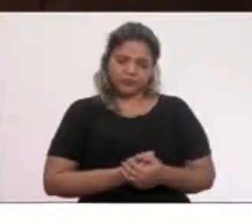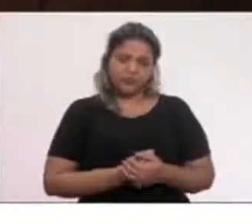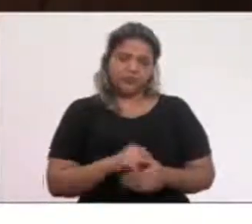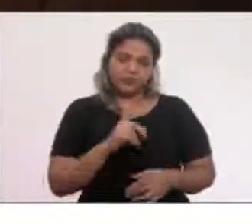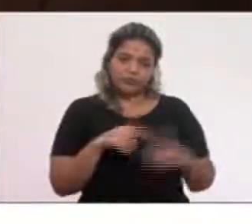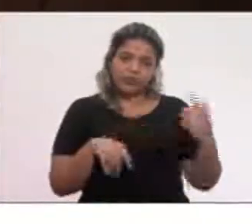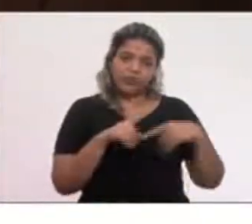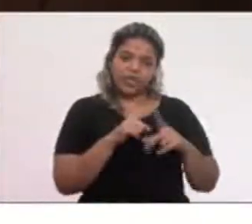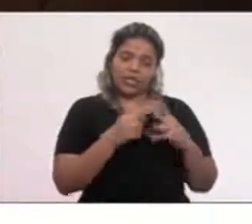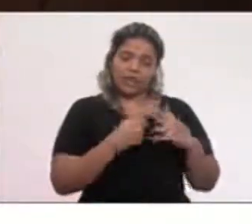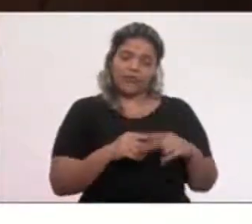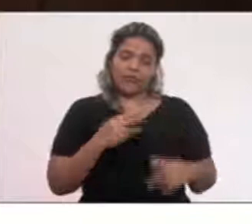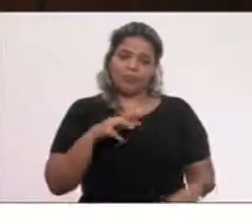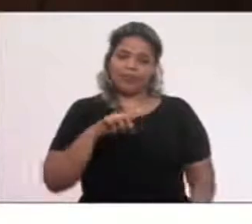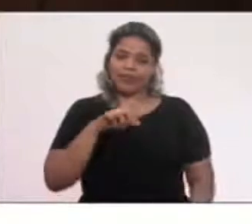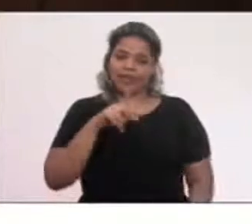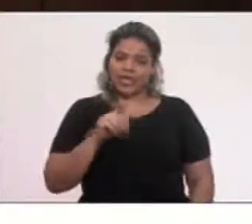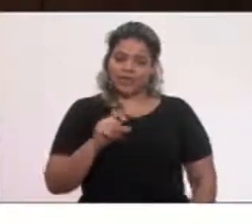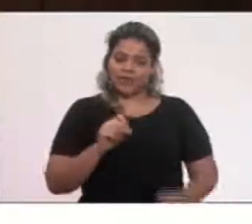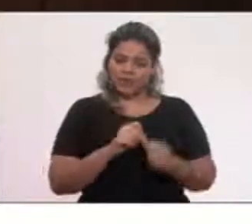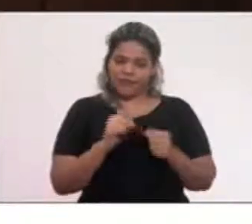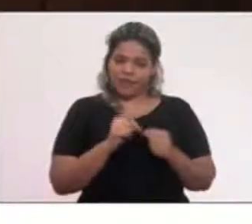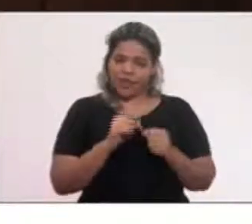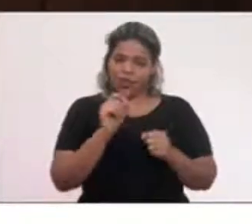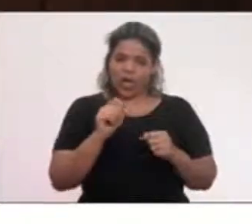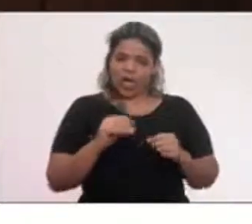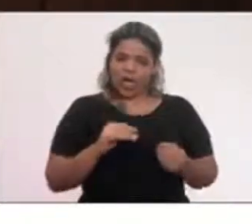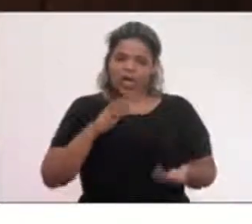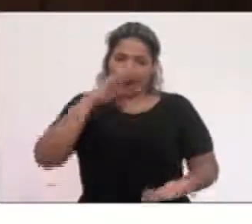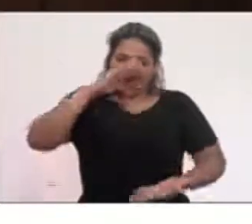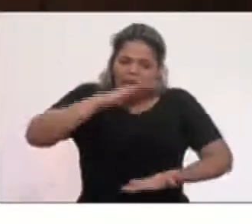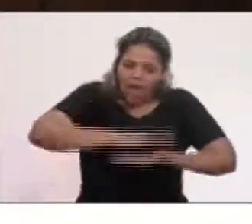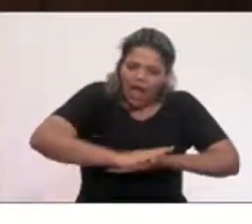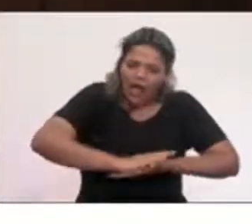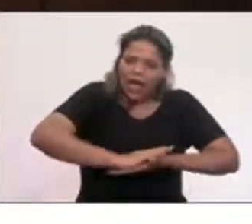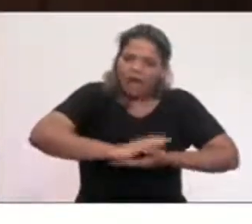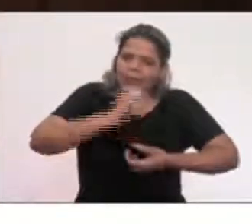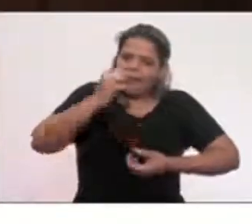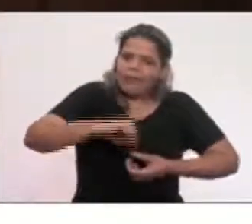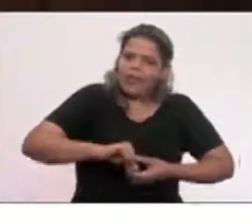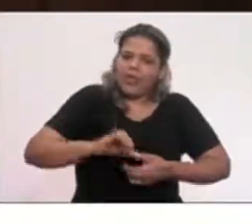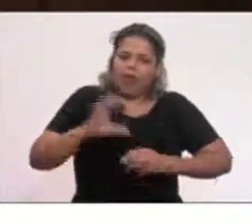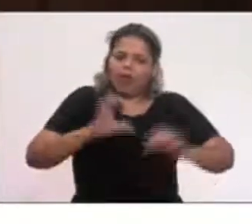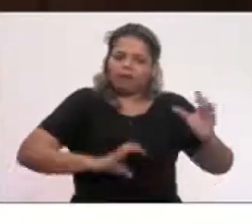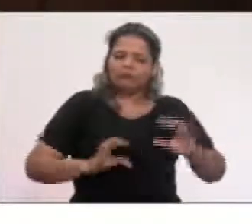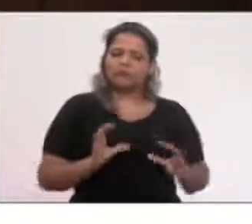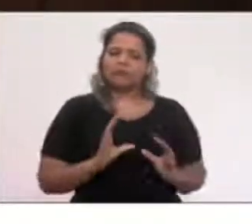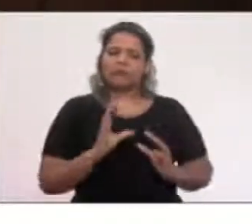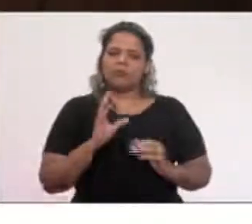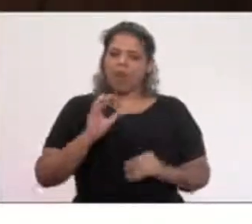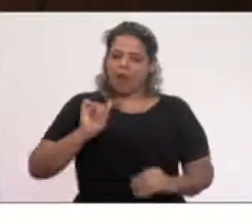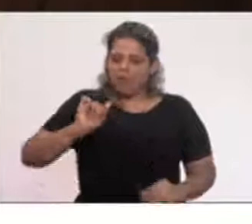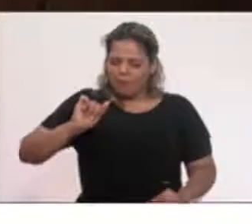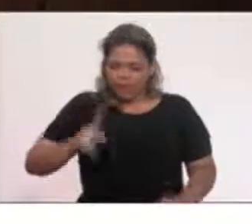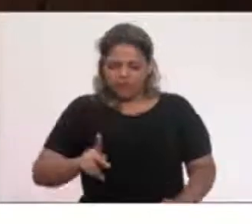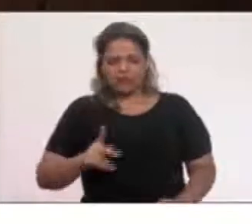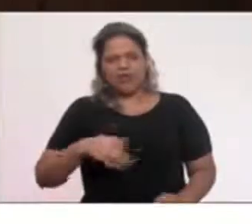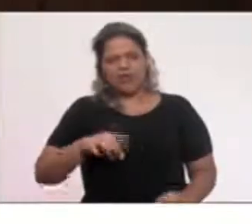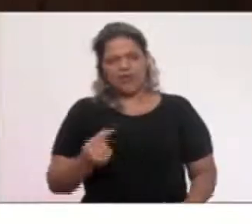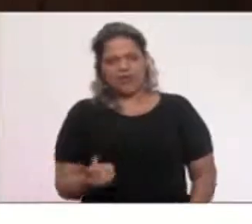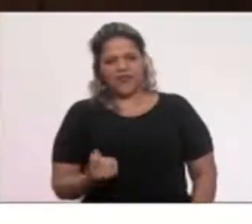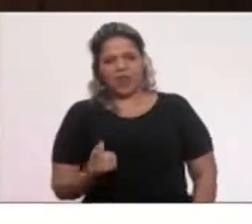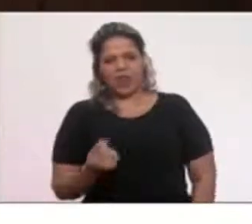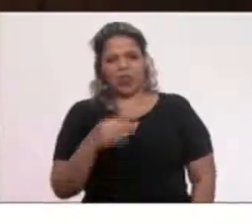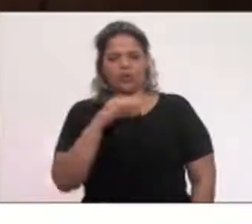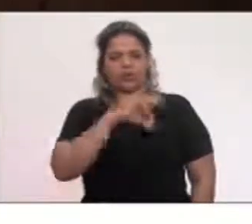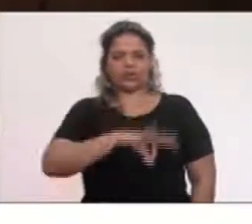que essa reforma da Previdência vai fazer é achatar cada vez mais o conjunto das aposentadorias para o valor do